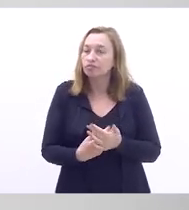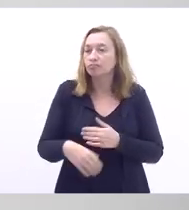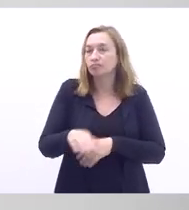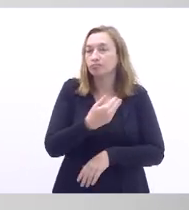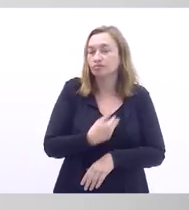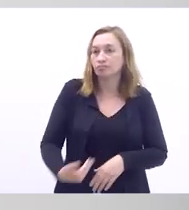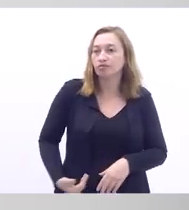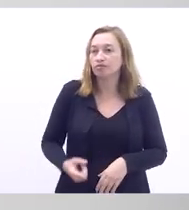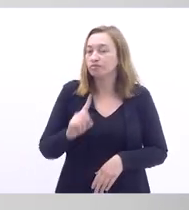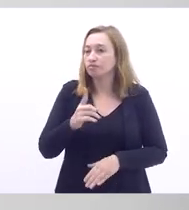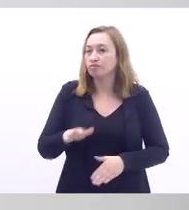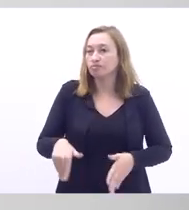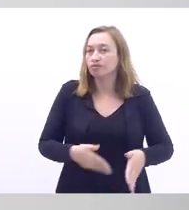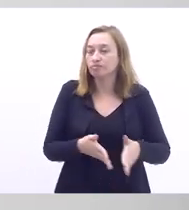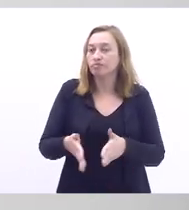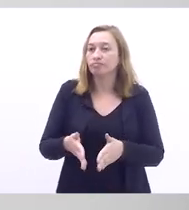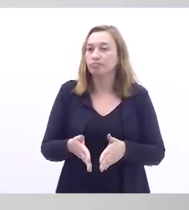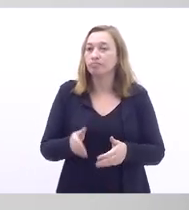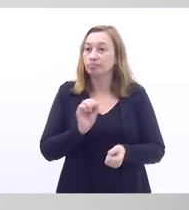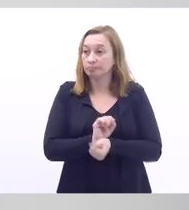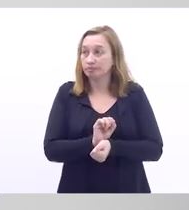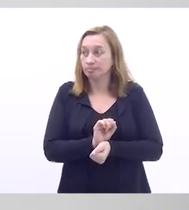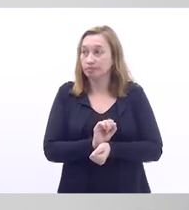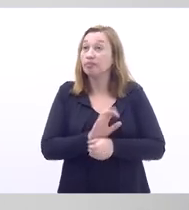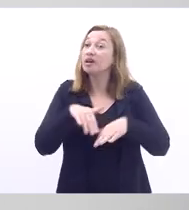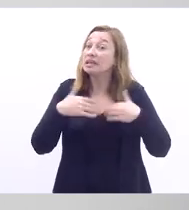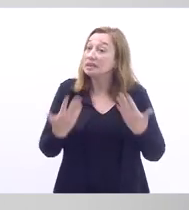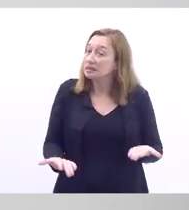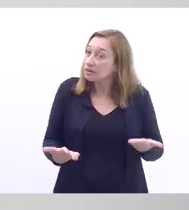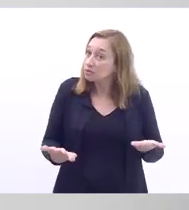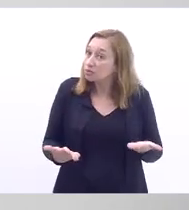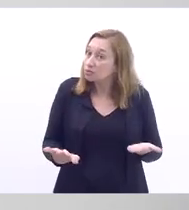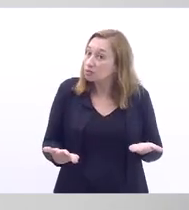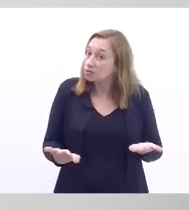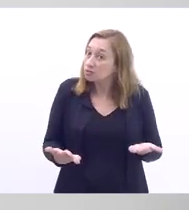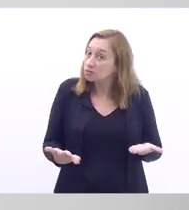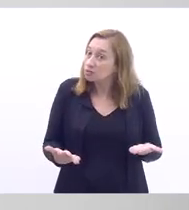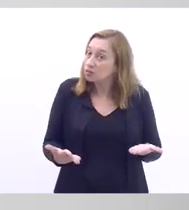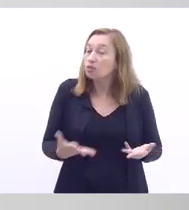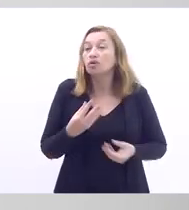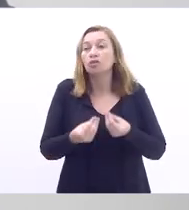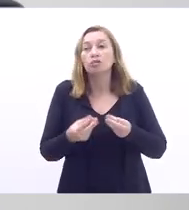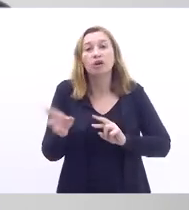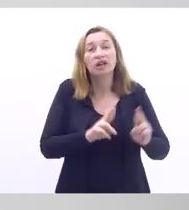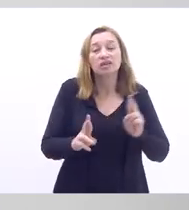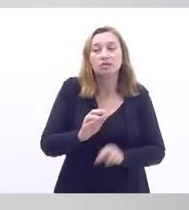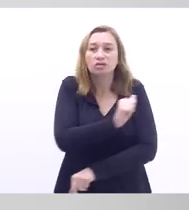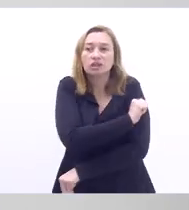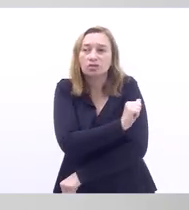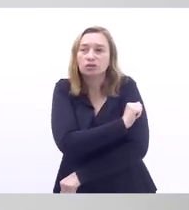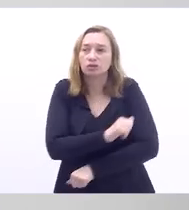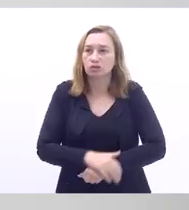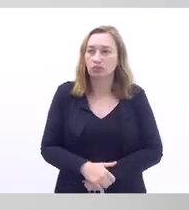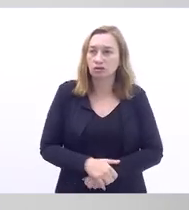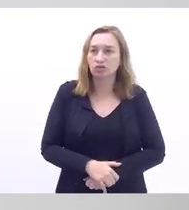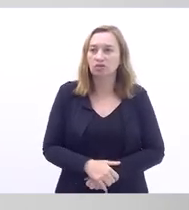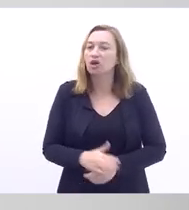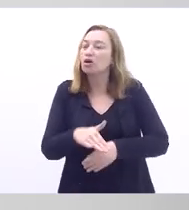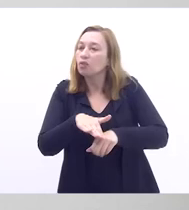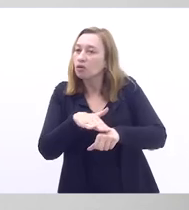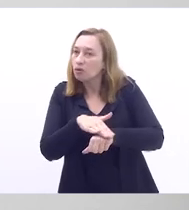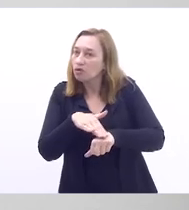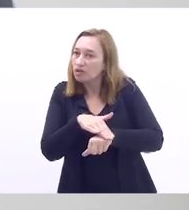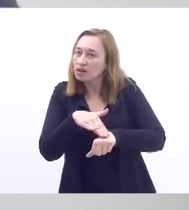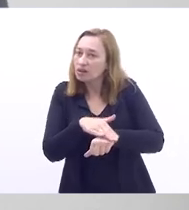governo a coisa não caminha a coisa está paralisada então assim como com relação aos estudantes a gente vinha conversando